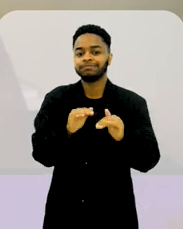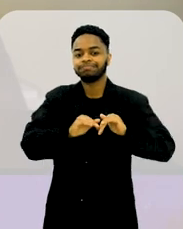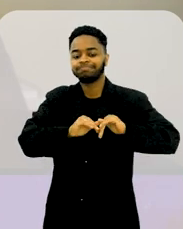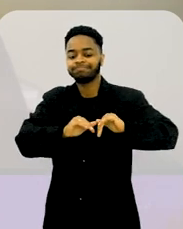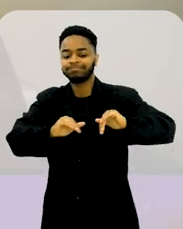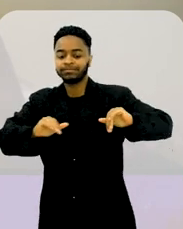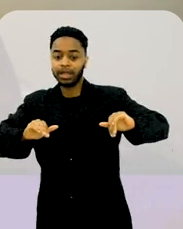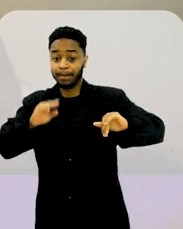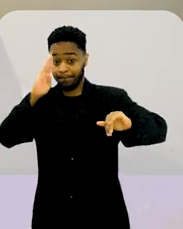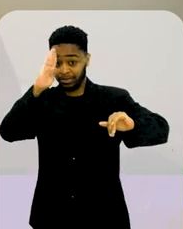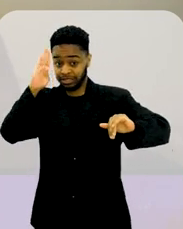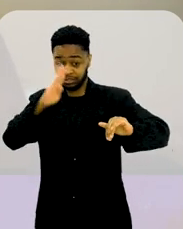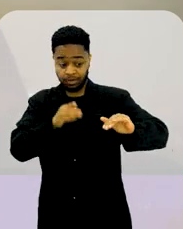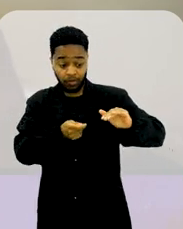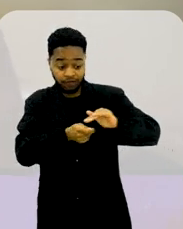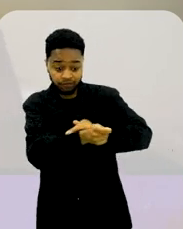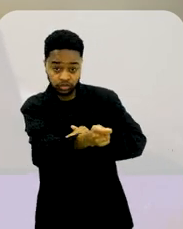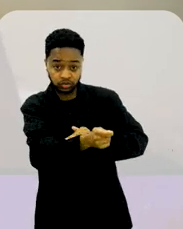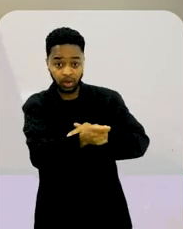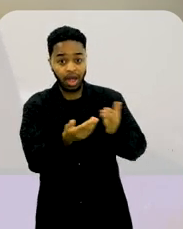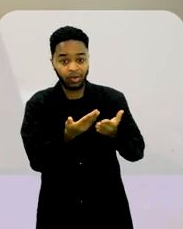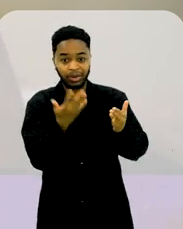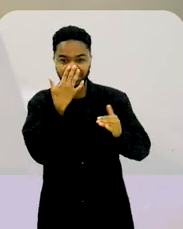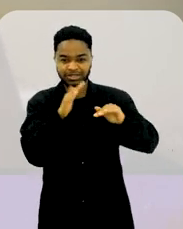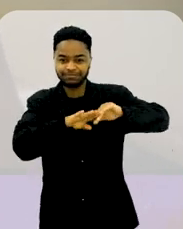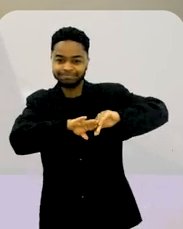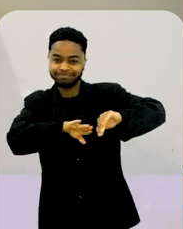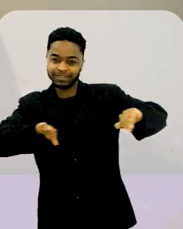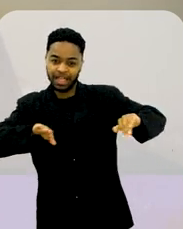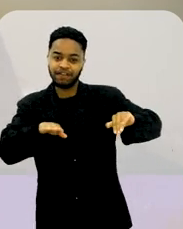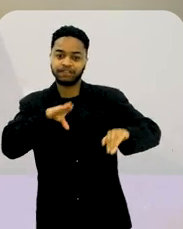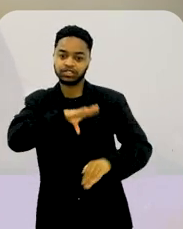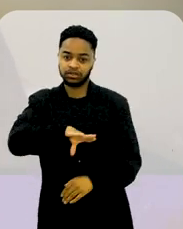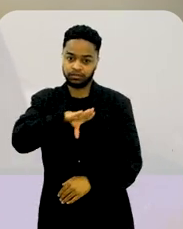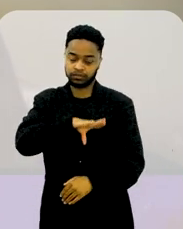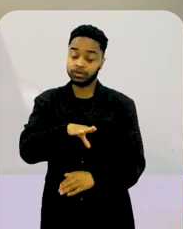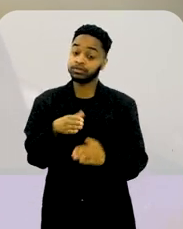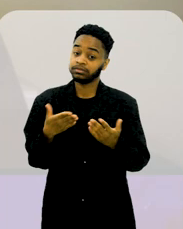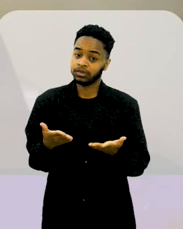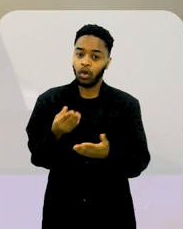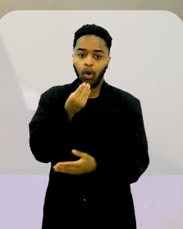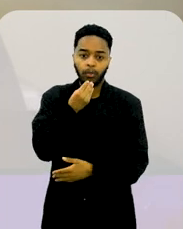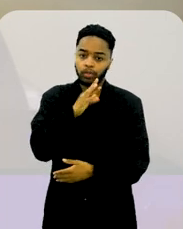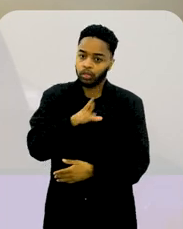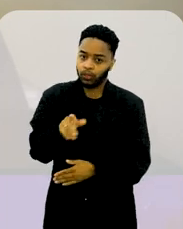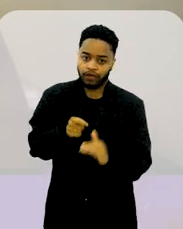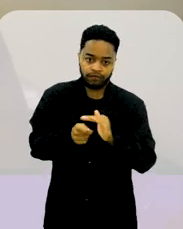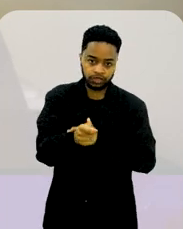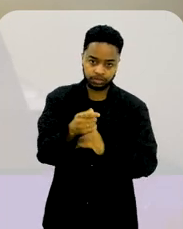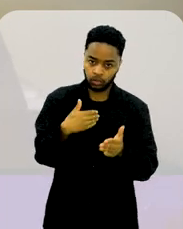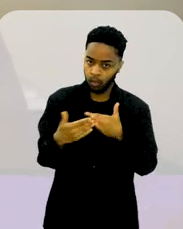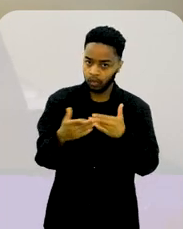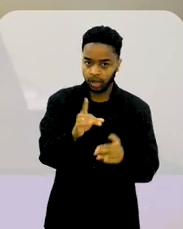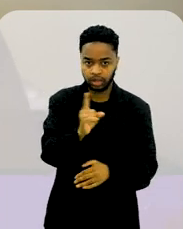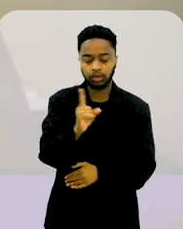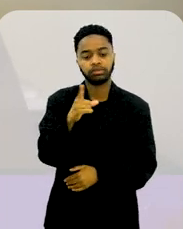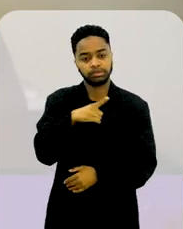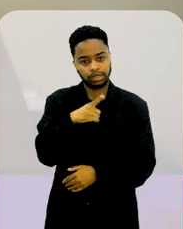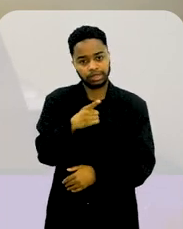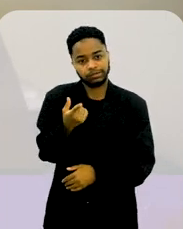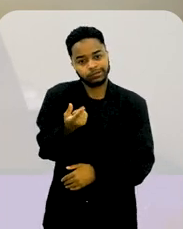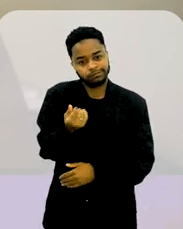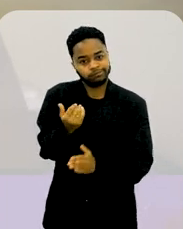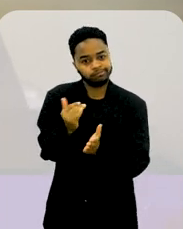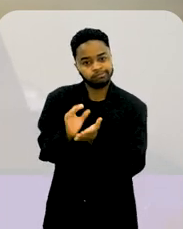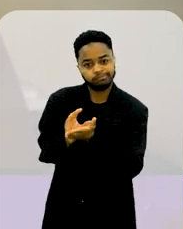principais acionistas do clube com o futebol do Vasco é claro que não foi um investimento qualquer Vasco da Gama tem em